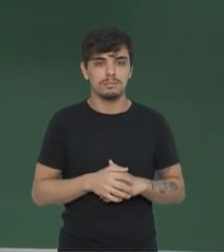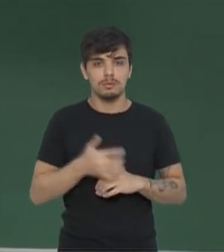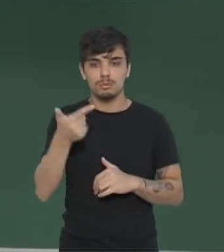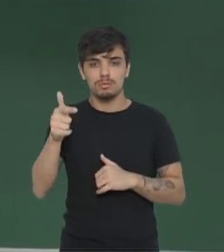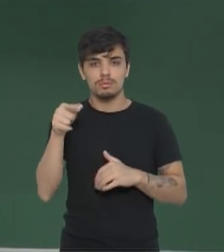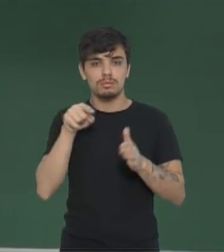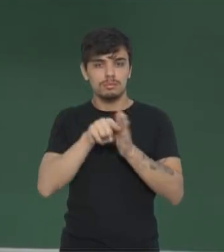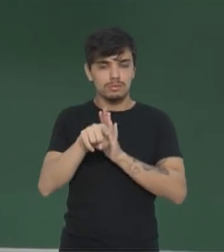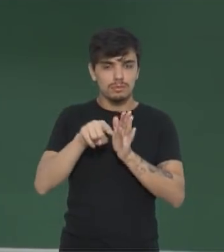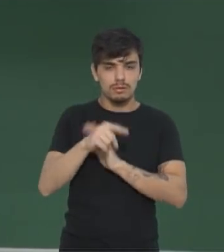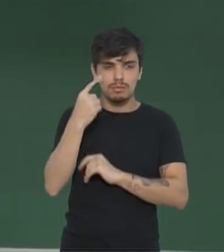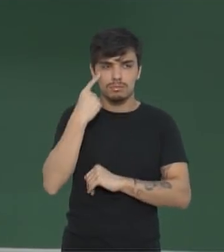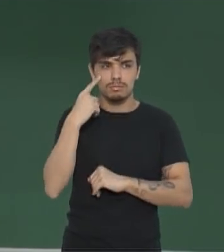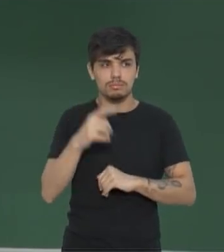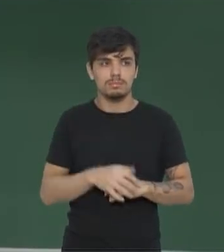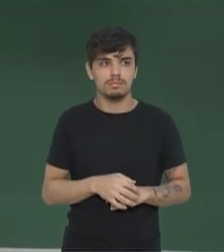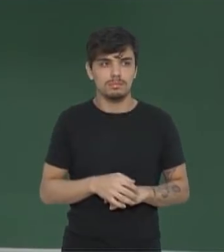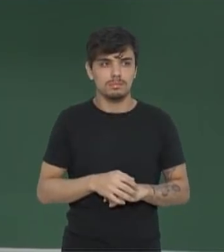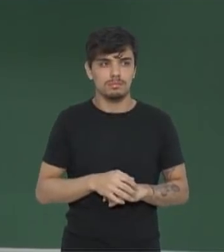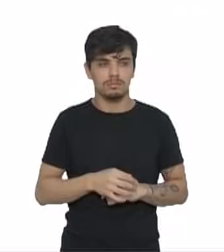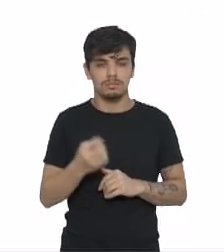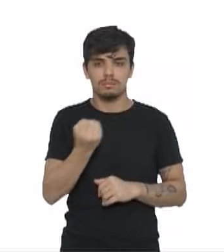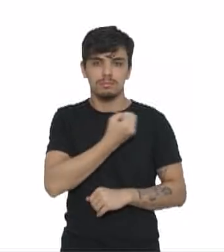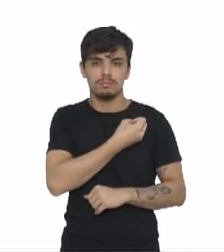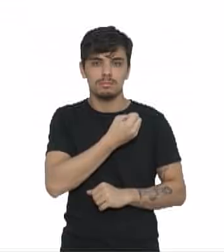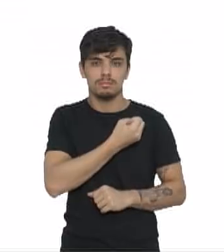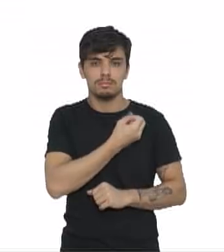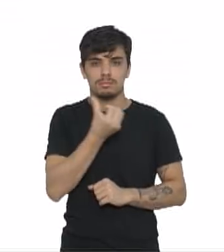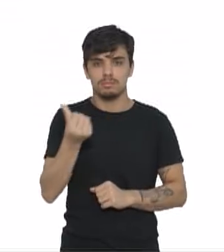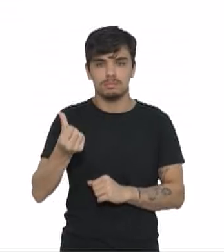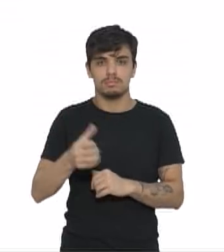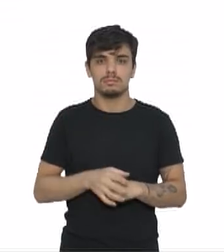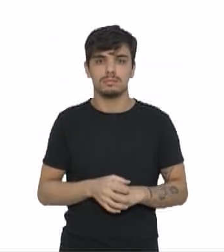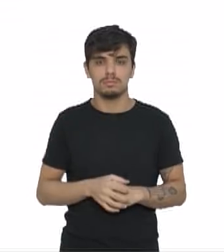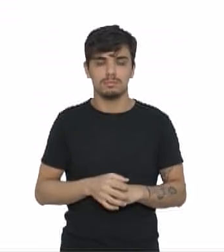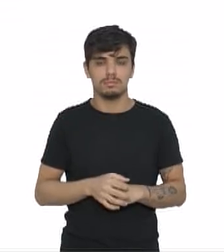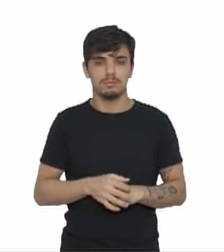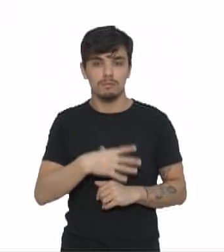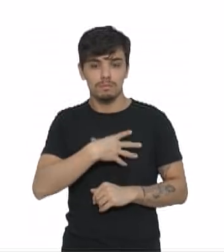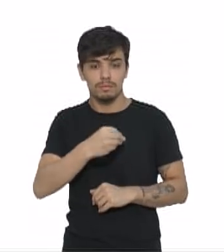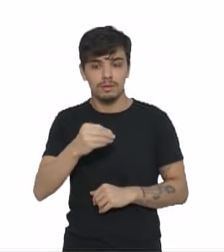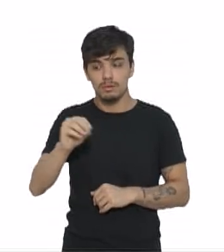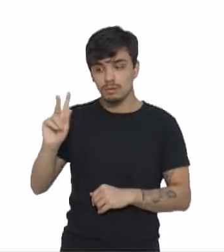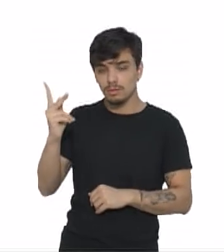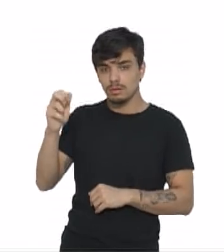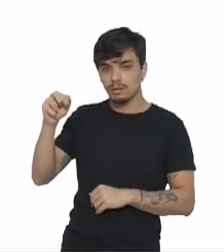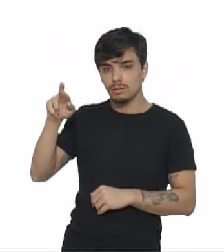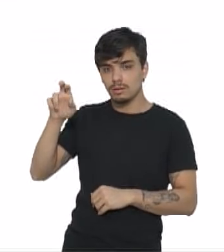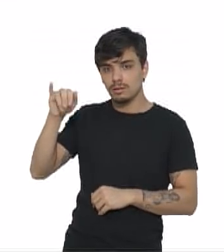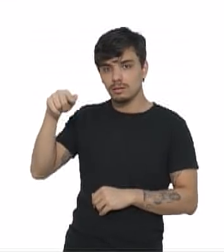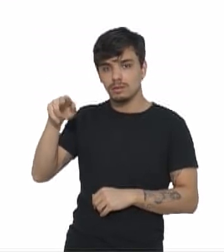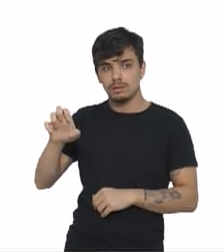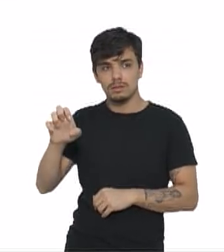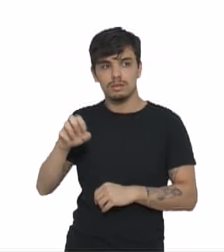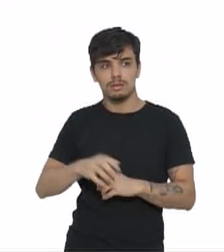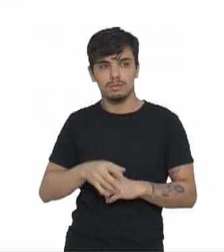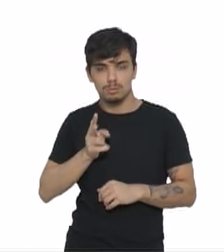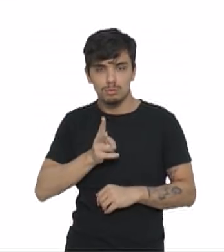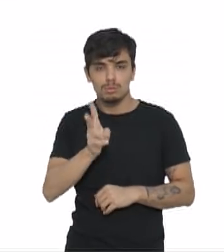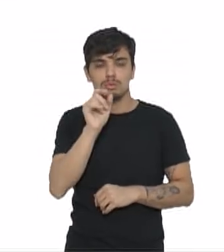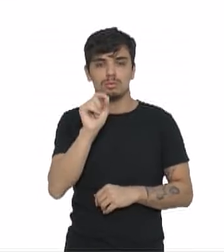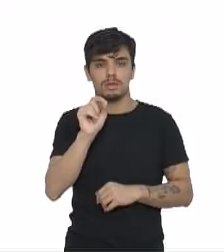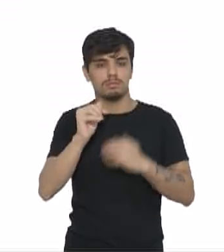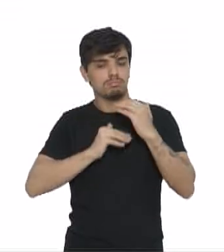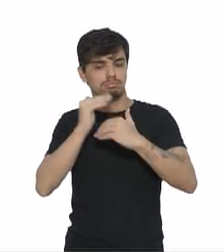vamos junto comigo. Número 6, o filho de Henrique de Borgonha continuou, ele mesmo, né? Continuou